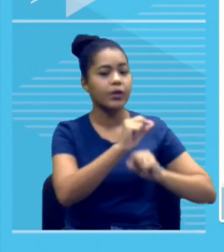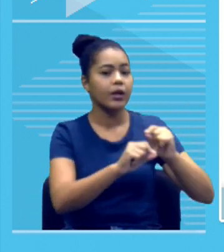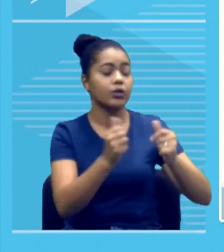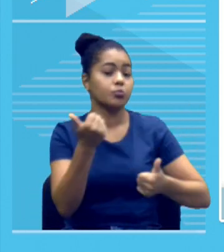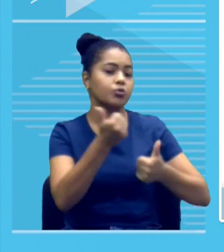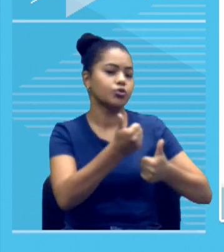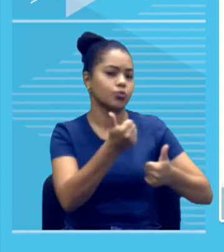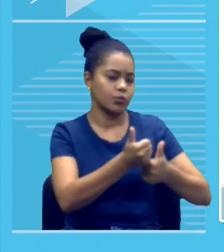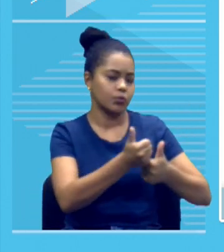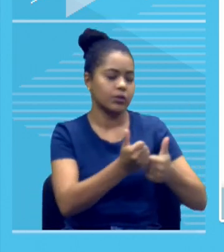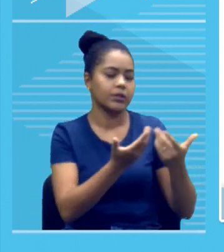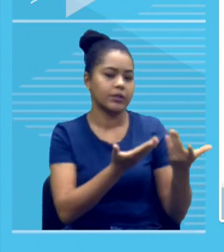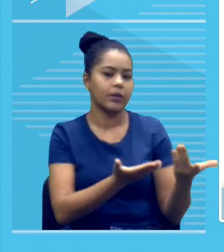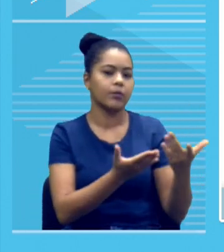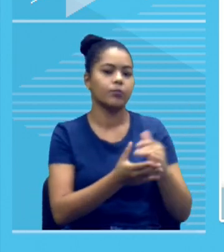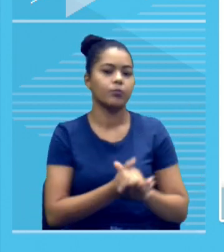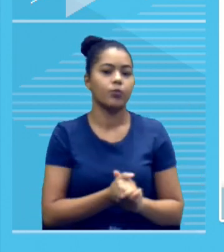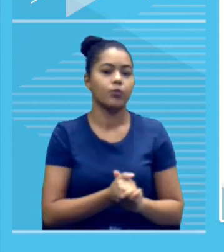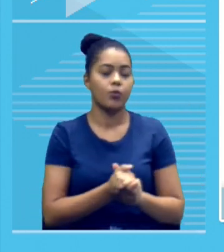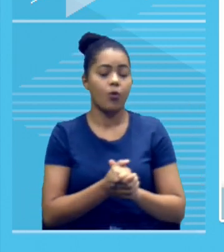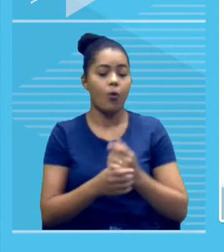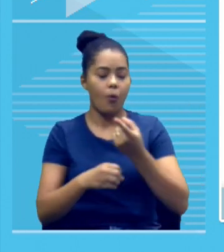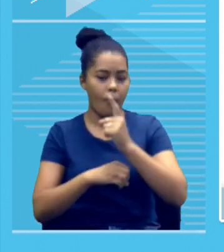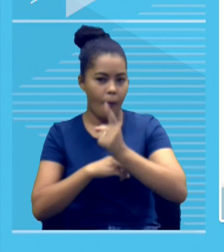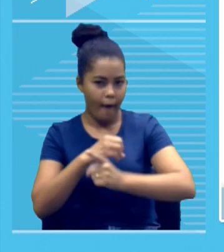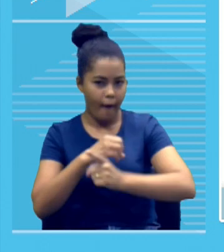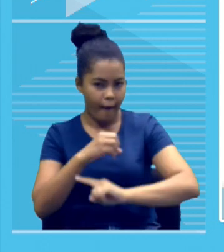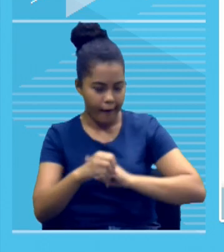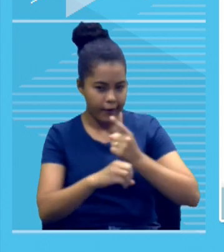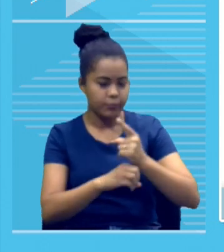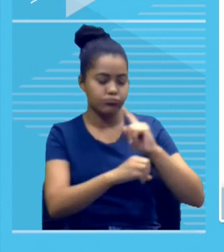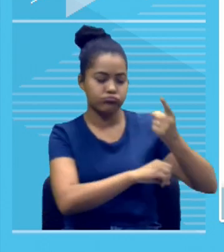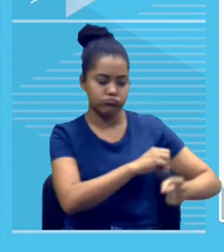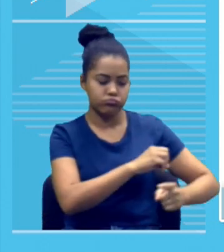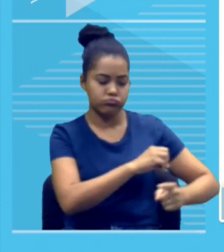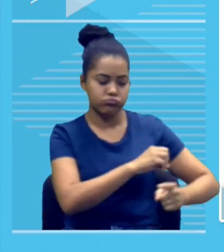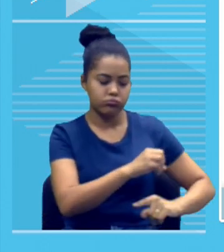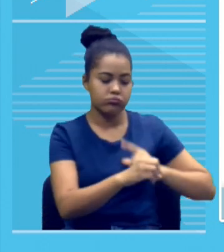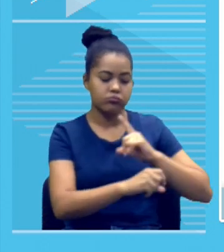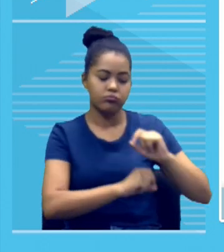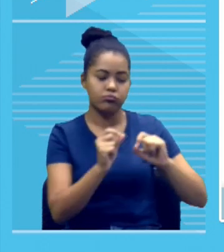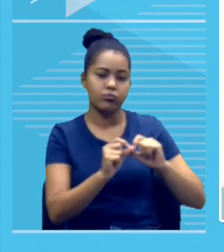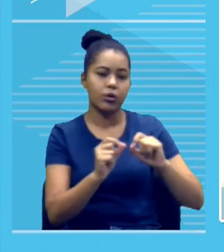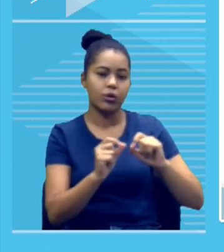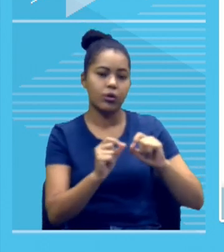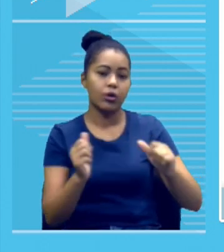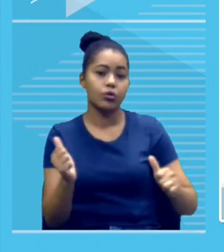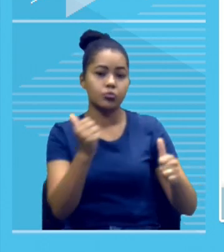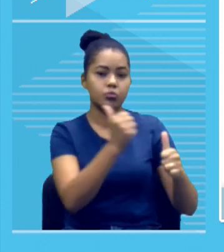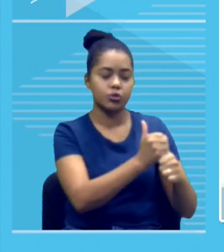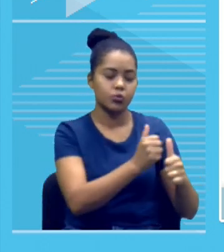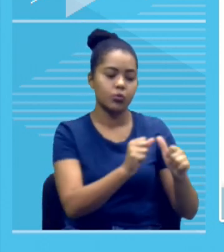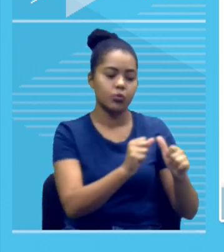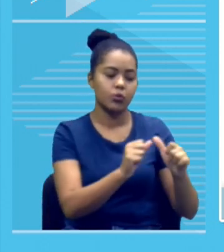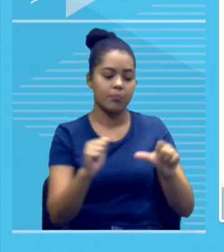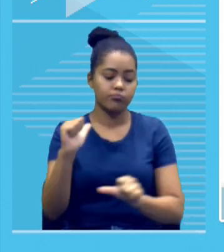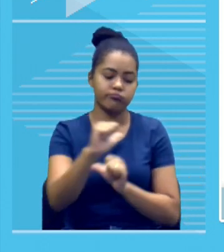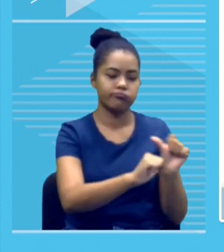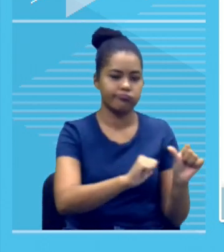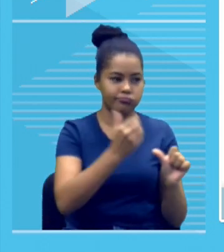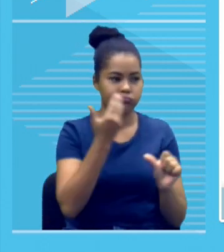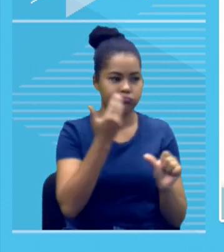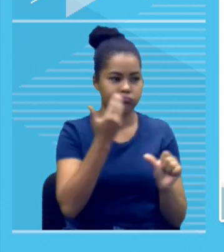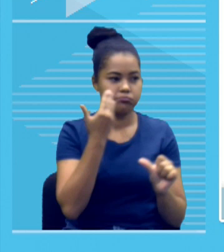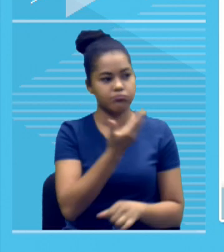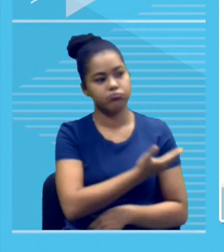é quando um átomo ou grupo de átomos é substituído por radicais ou reagentes. Houve uma troca. Ó.